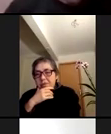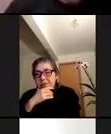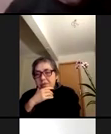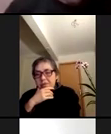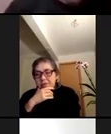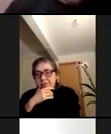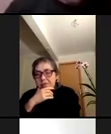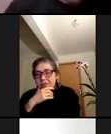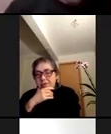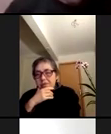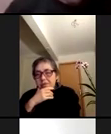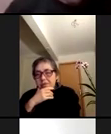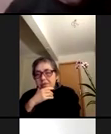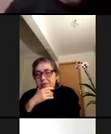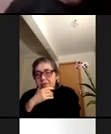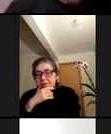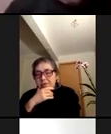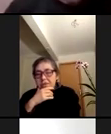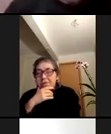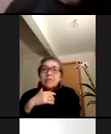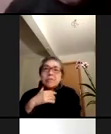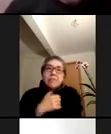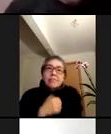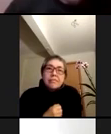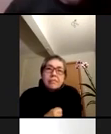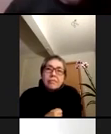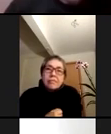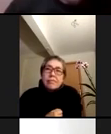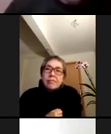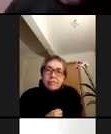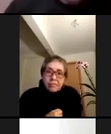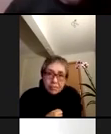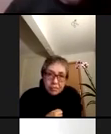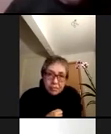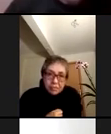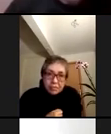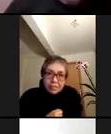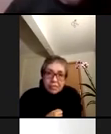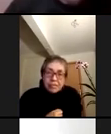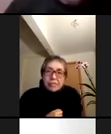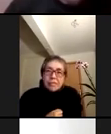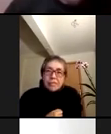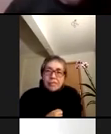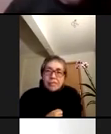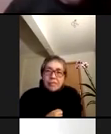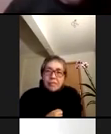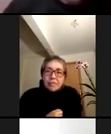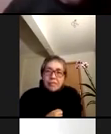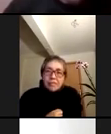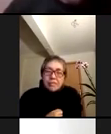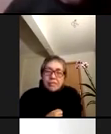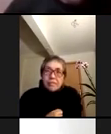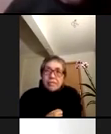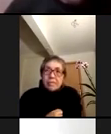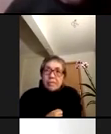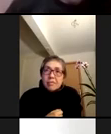minhas contribuições hoje para o nosso seminário. Agradeço e deixo aqui com vocês, que